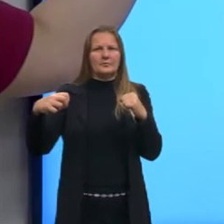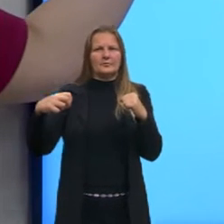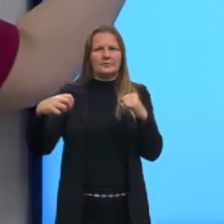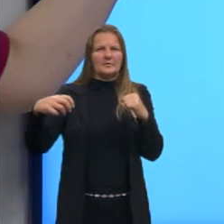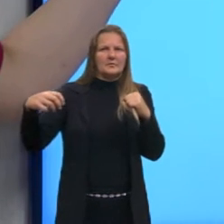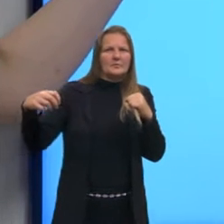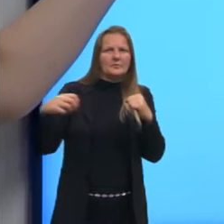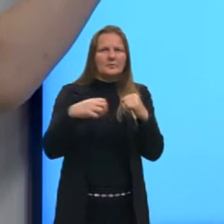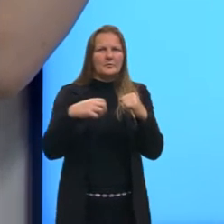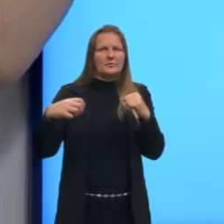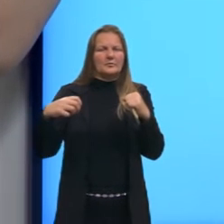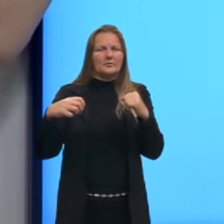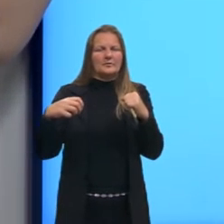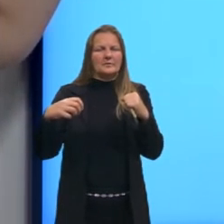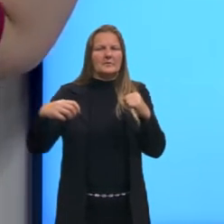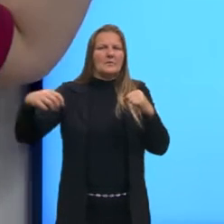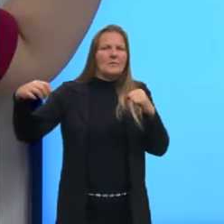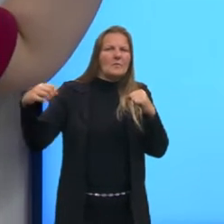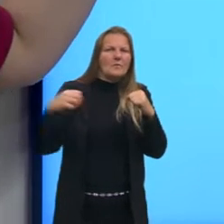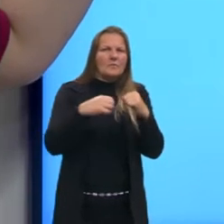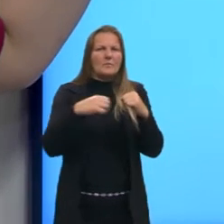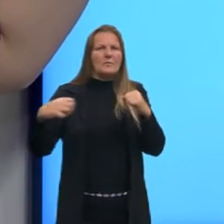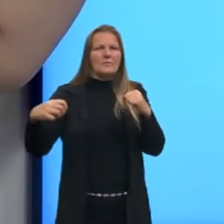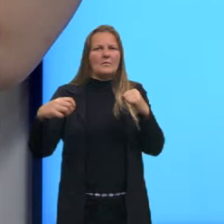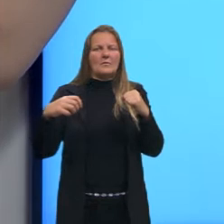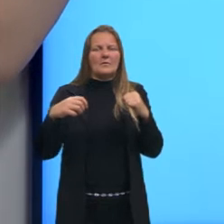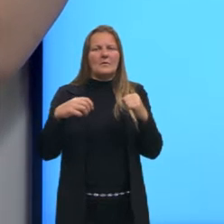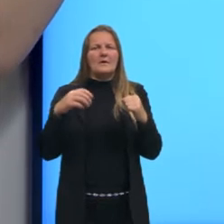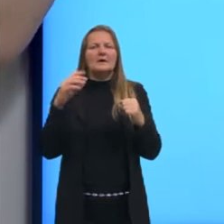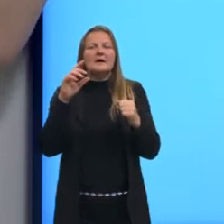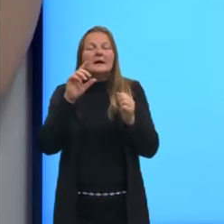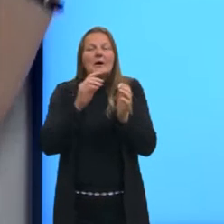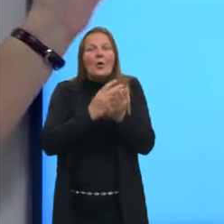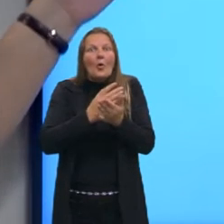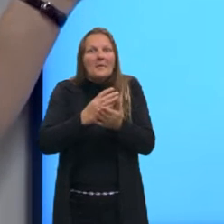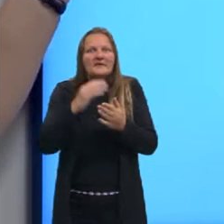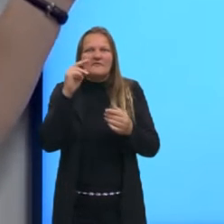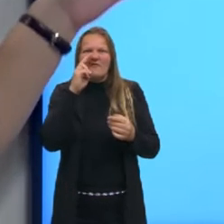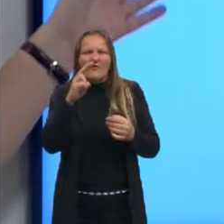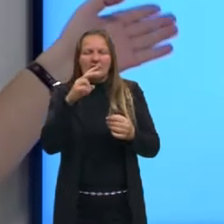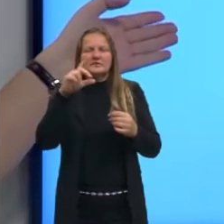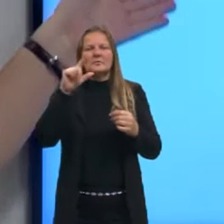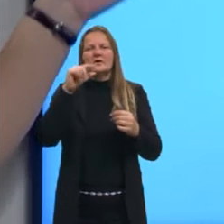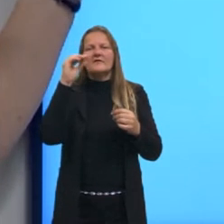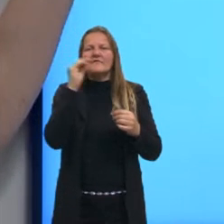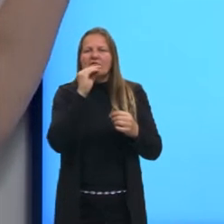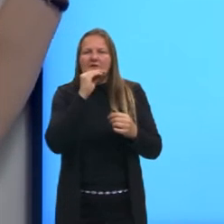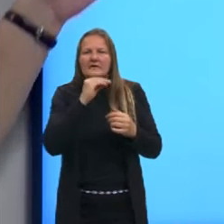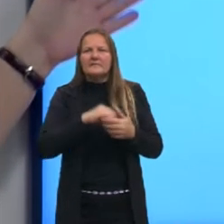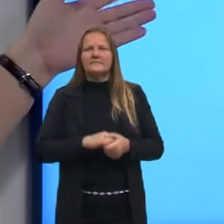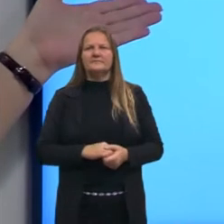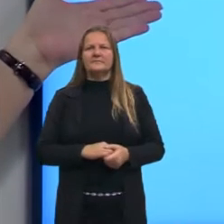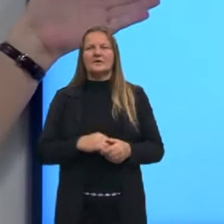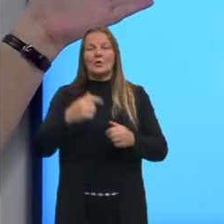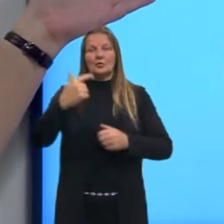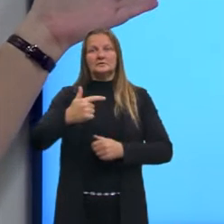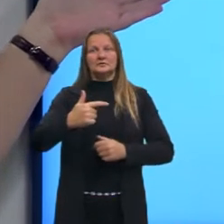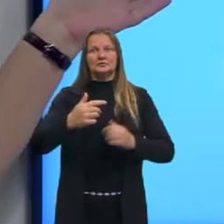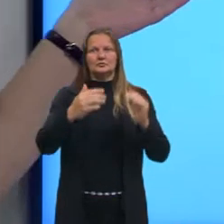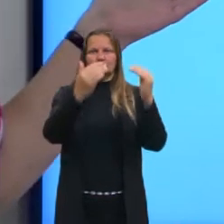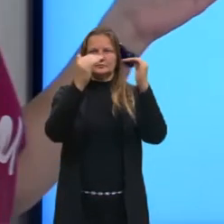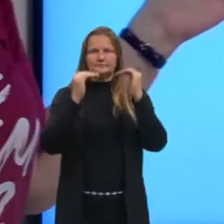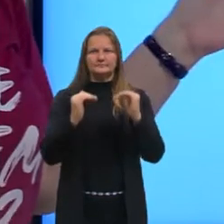ficando um pouquinho mais fraco, né? Pensando na nossa realidade, tá? Esse outro movimento aqui, ele é um